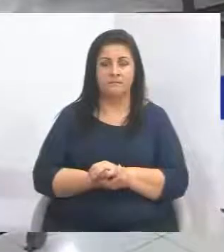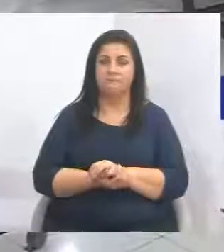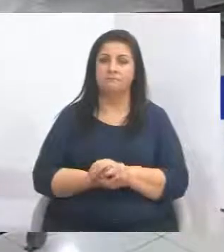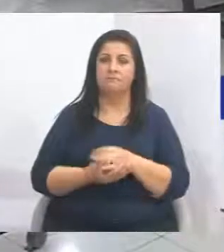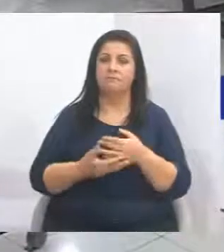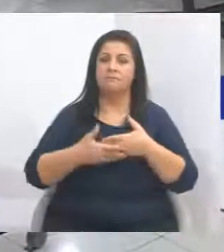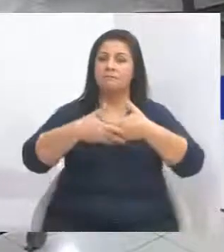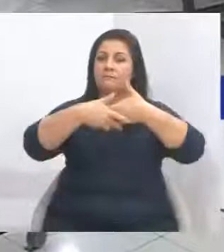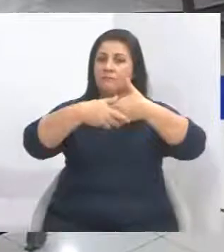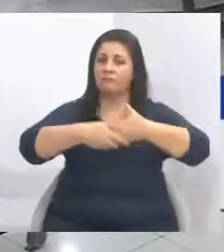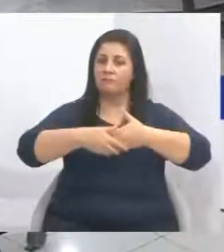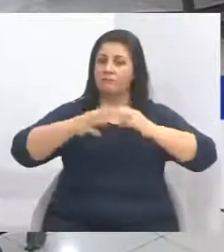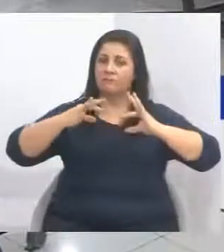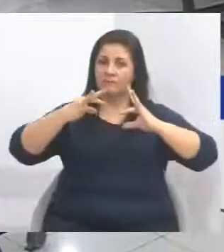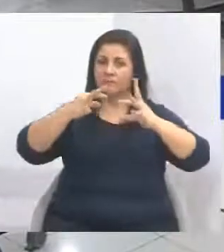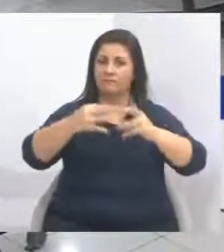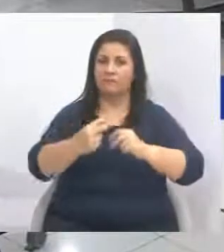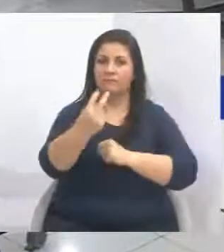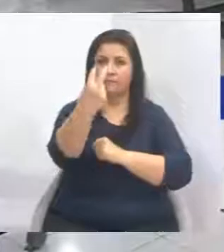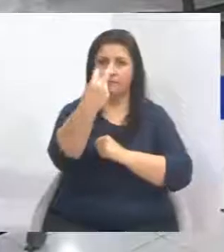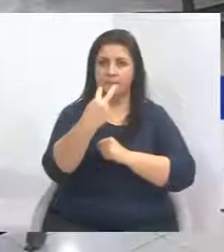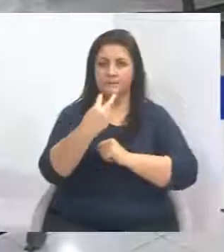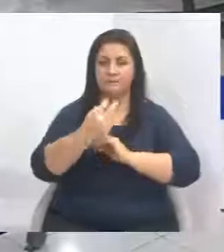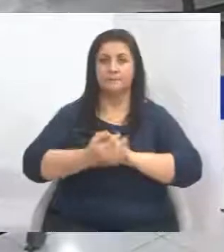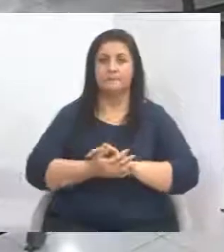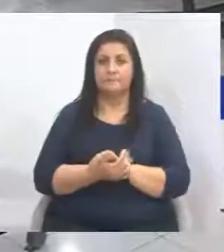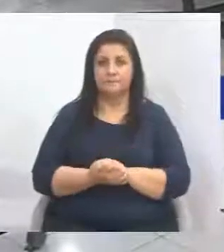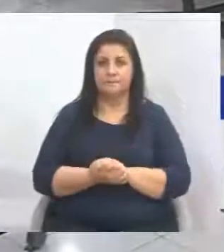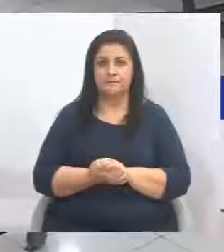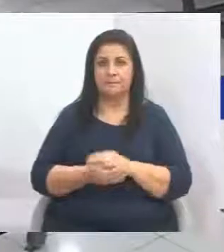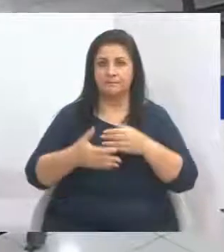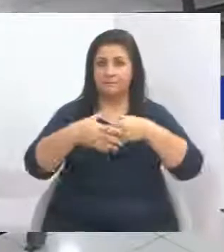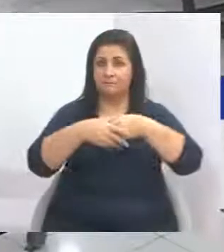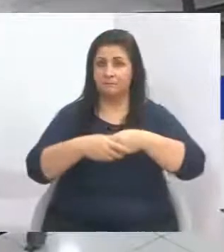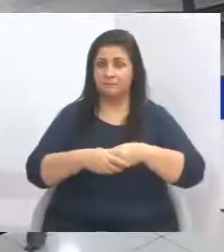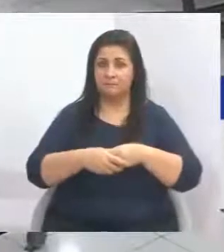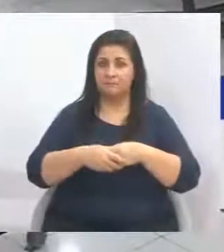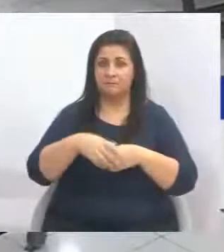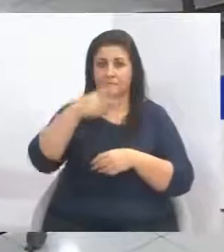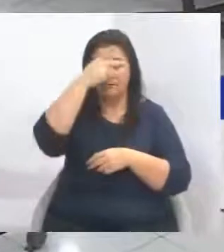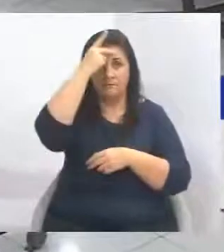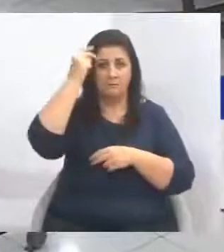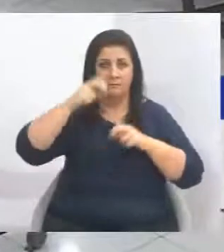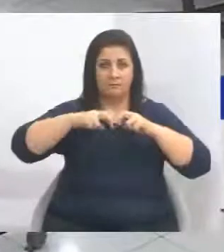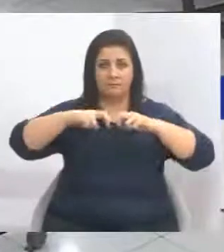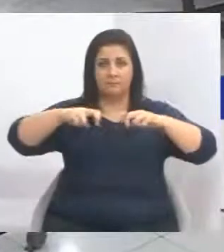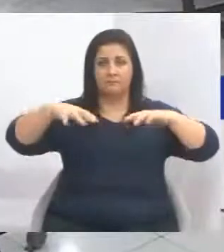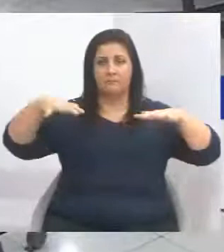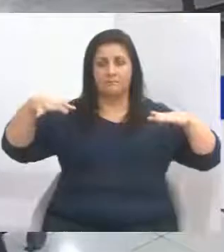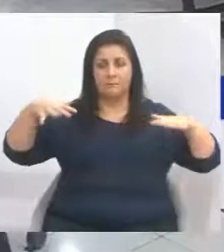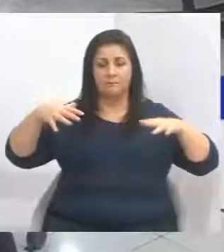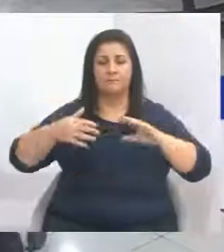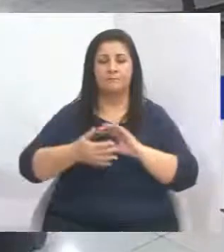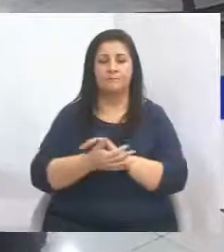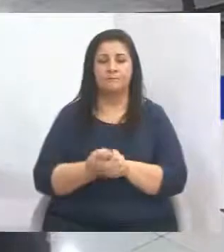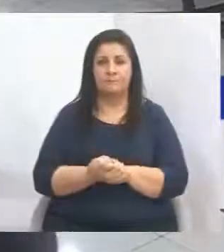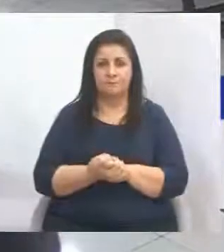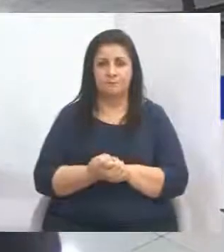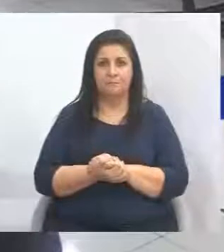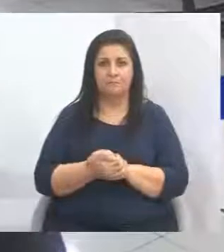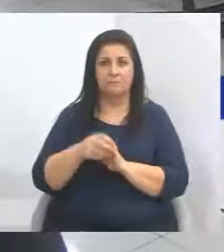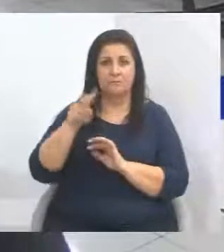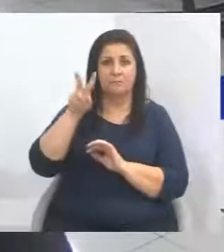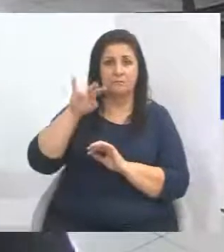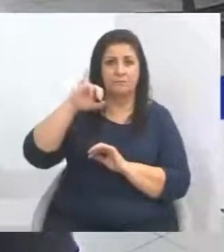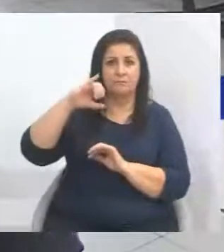Quero cumprimentar a todos que nos assistem, cumprimentar as pessoas que estão aqui na galeria. Eu faço aqui na pessoa do Vicente